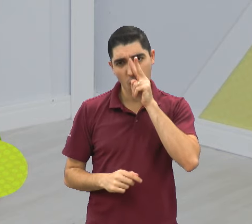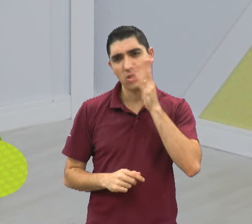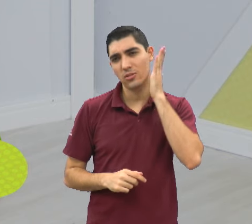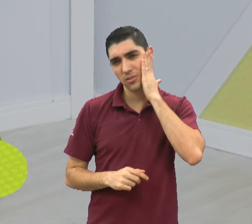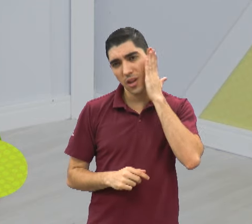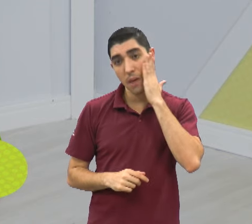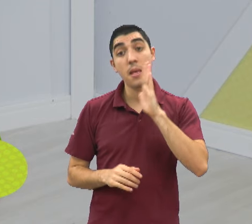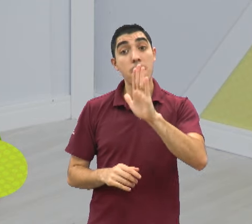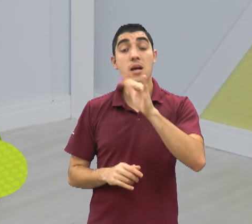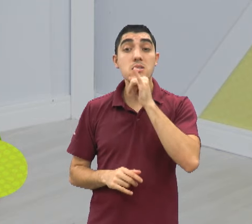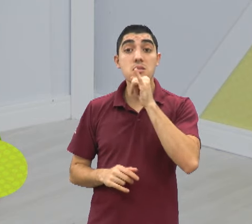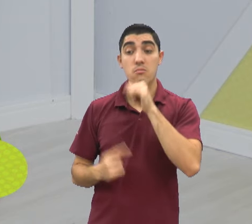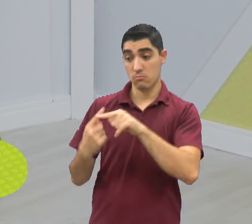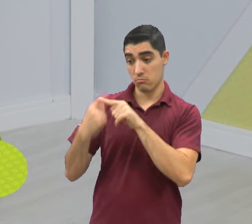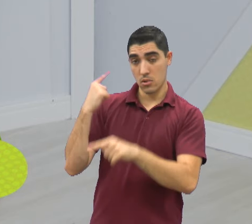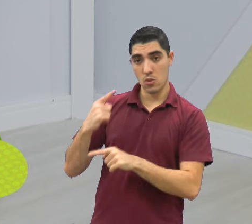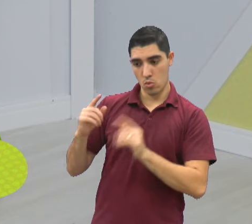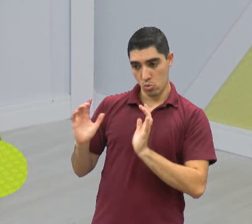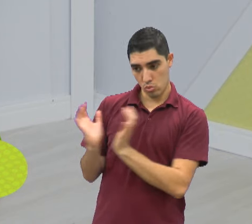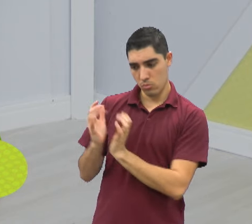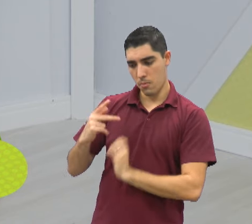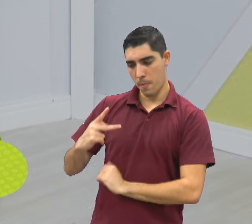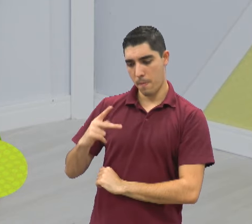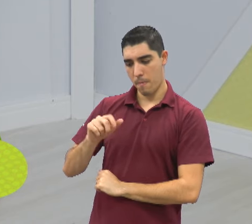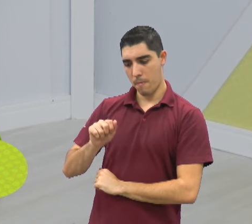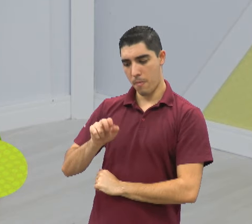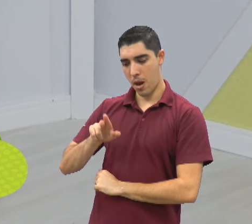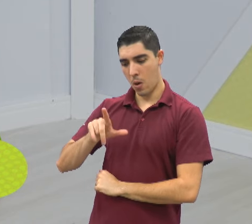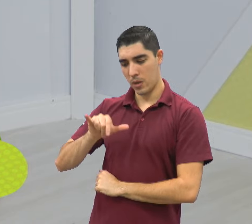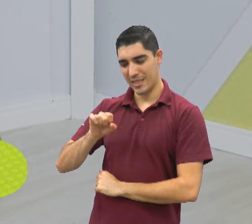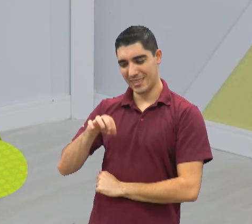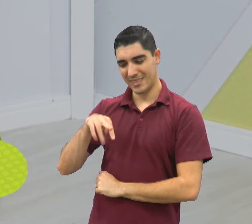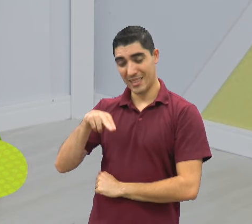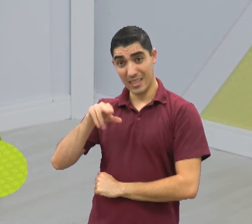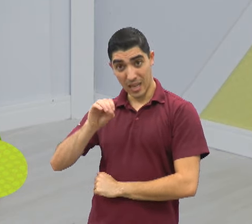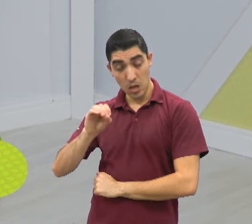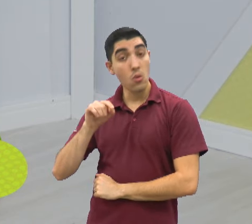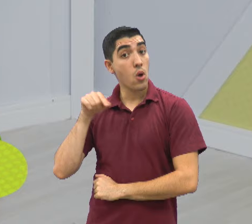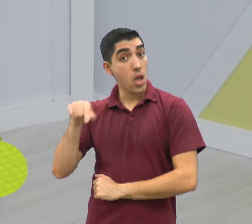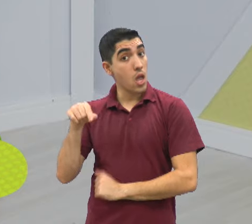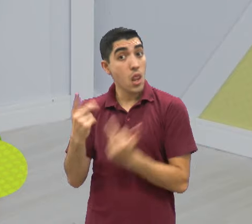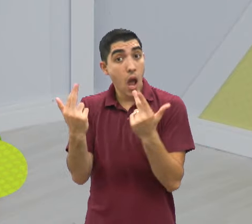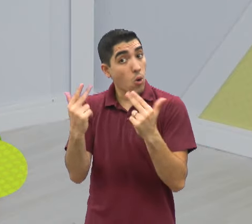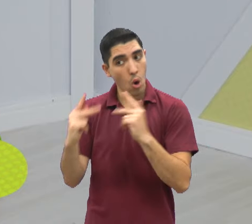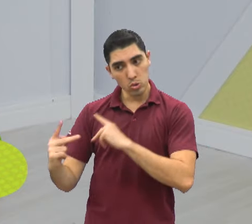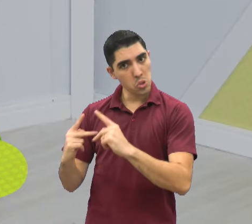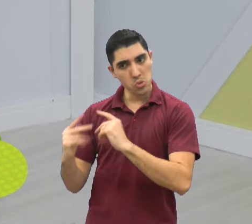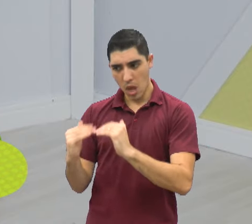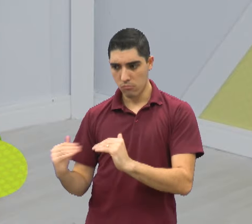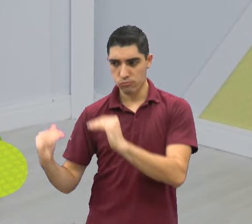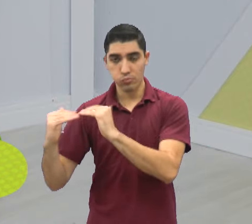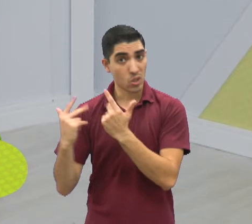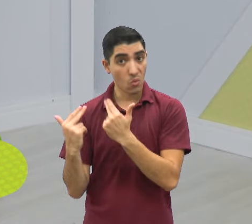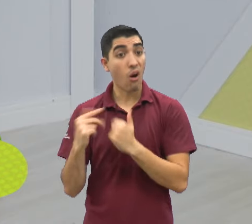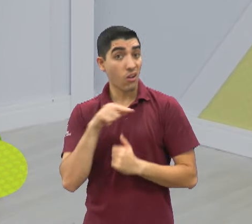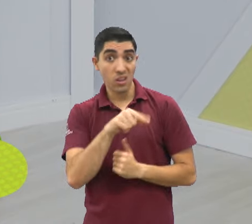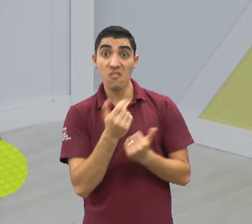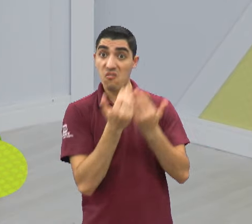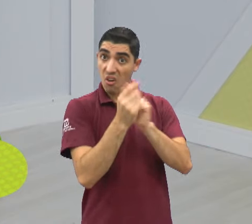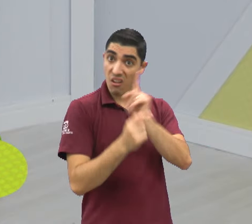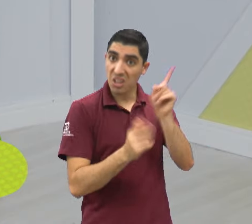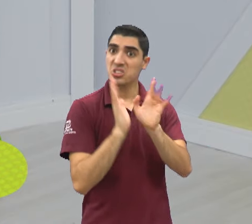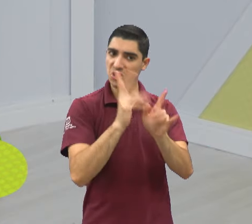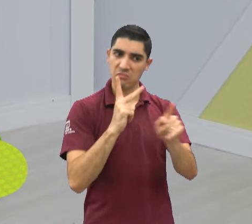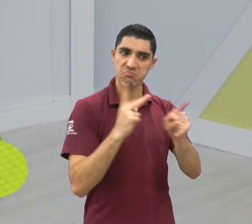viu o Paulistano, que é uma equipe, acho que equivalente à do São José, complicar e muito a vida de Franca, jogando lá em Franca. Ou seja,